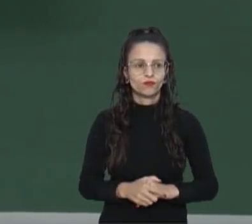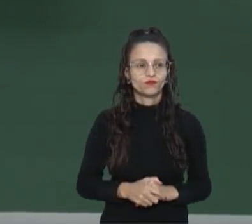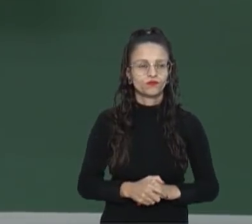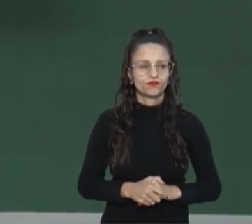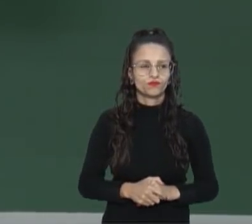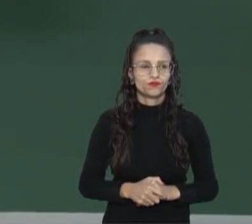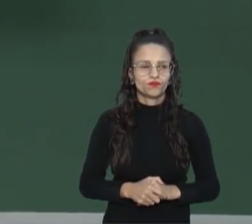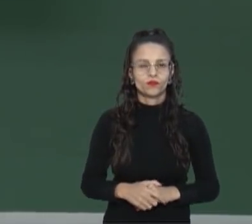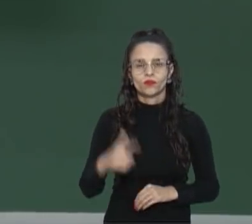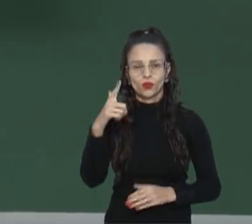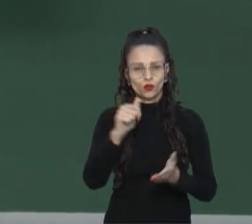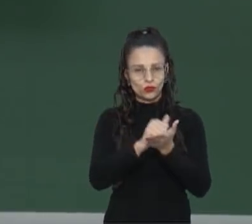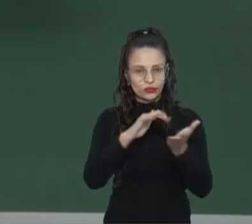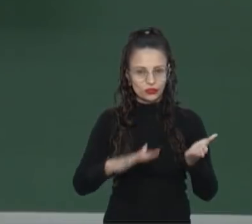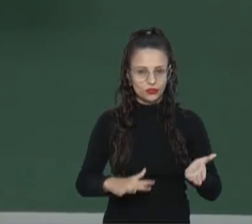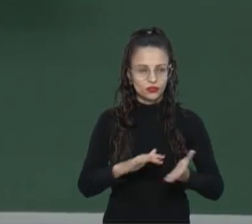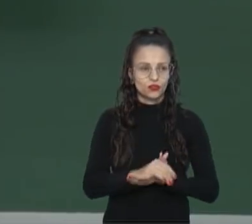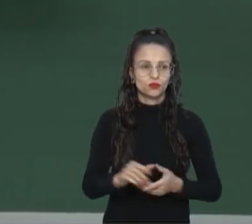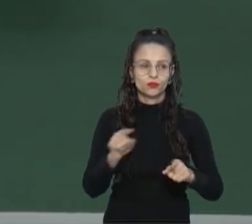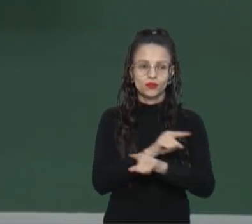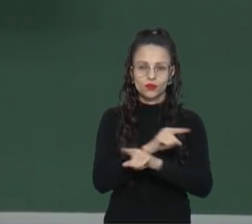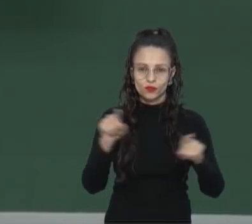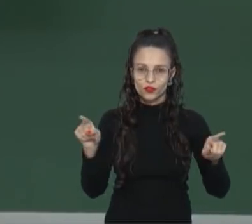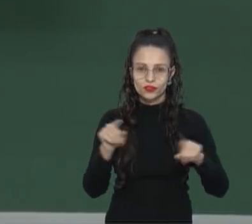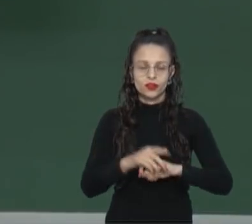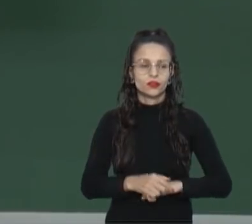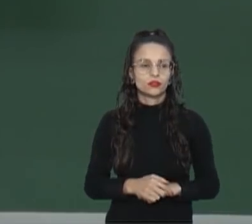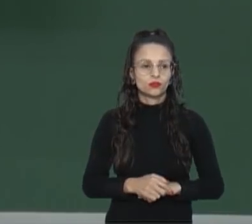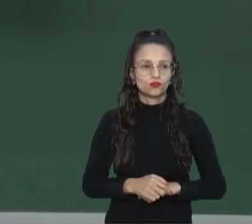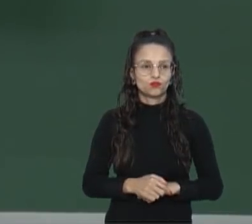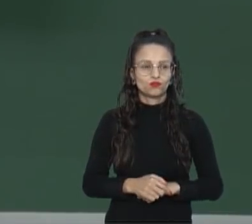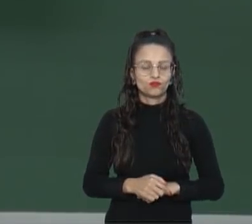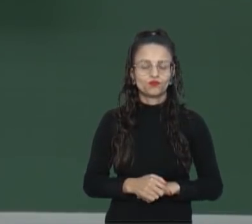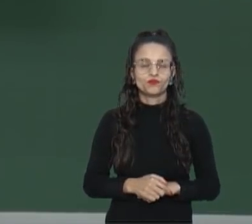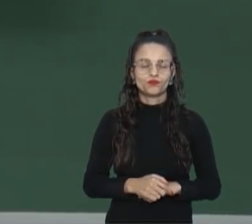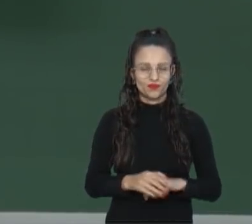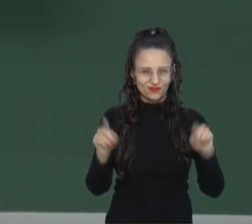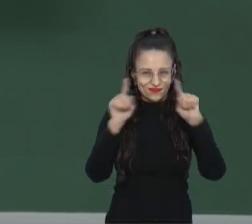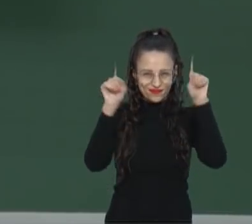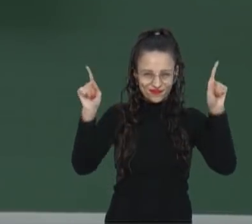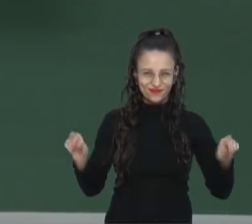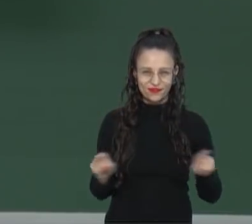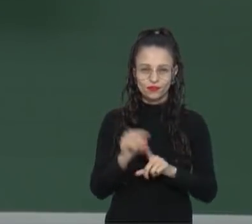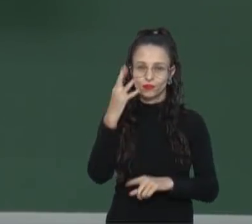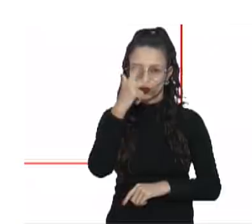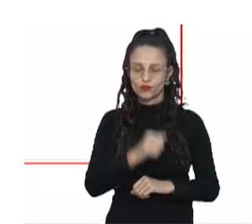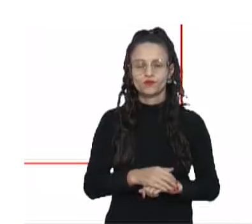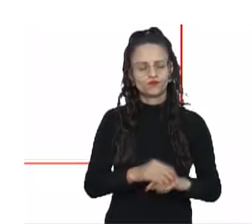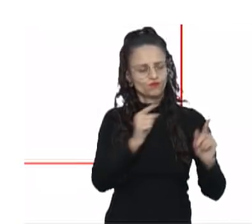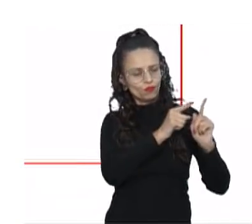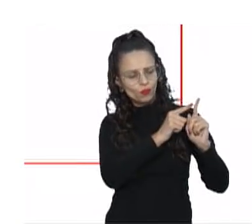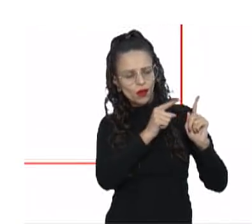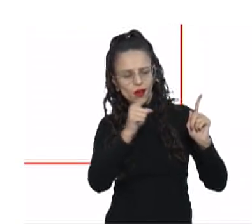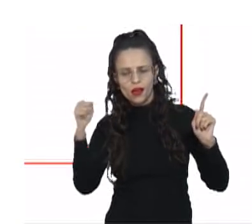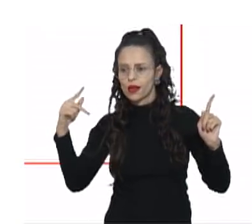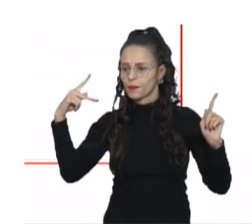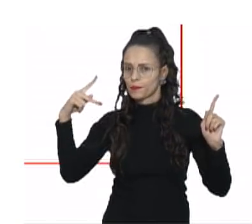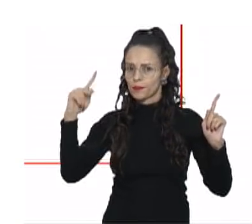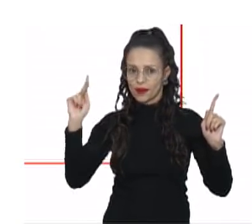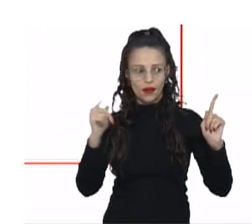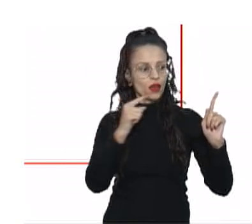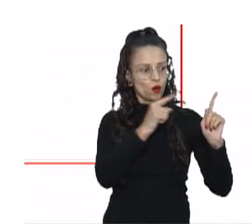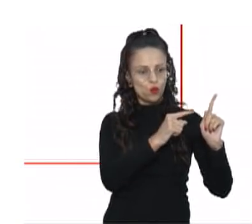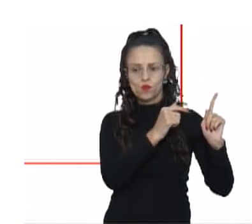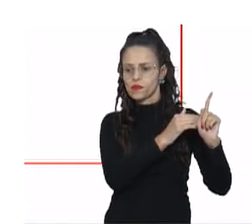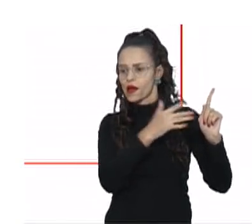frente, outro exercício para vocês. Esse dentro de um quadro bonitinho aqui. Seguindo a escala de pH, que vai de 1 até